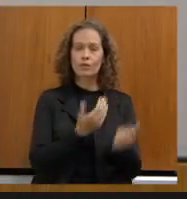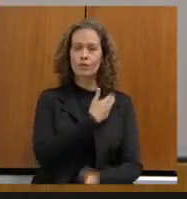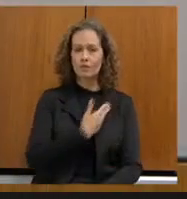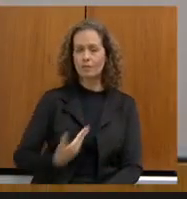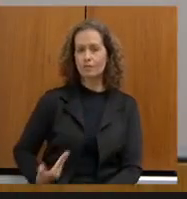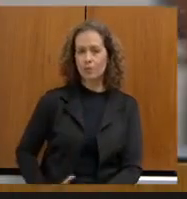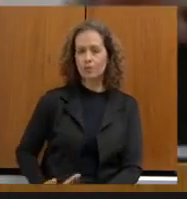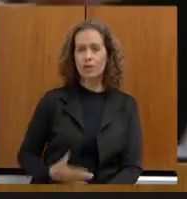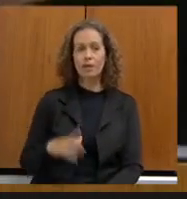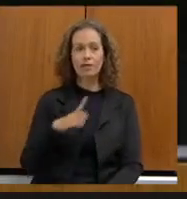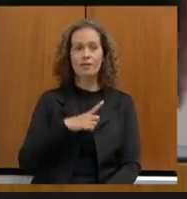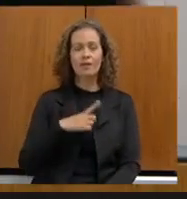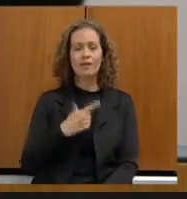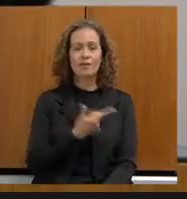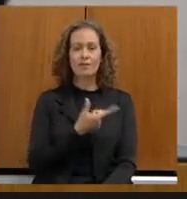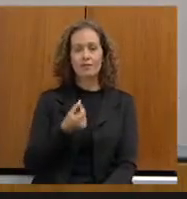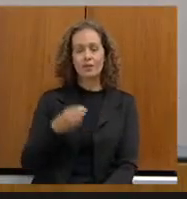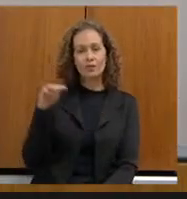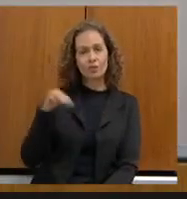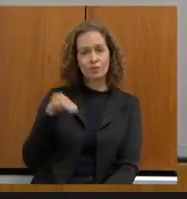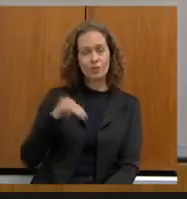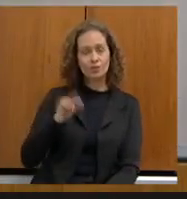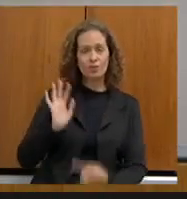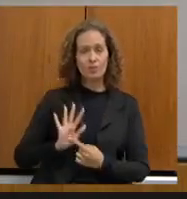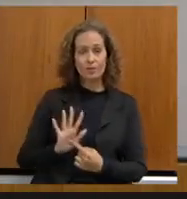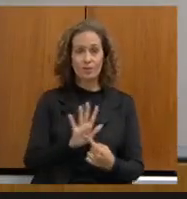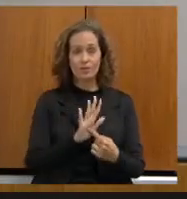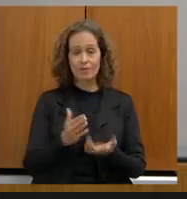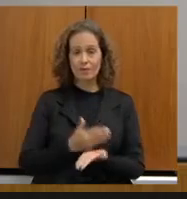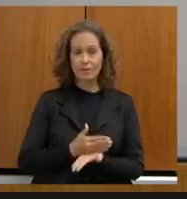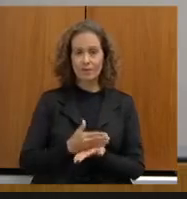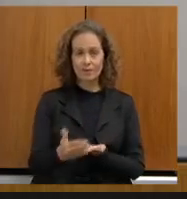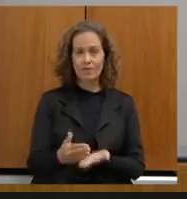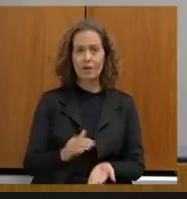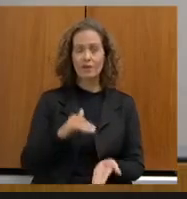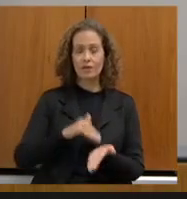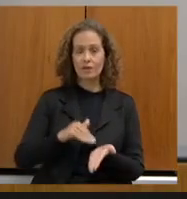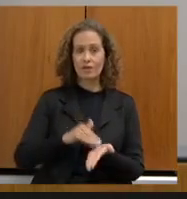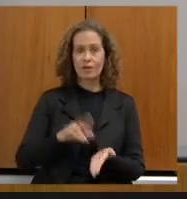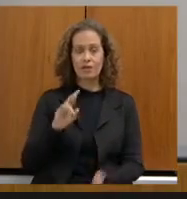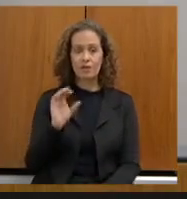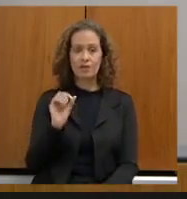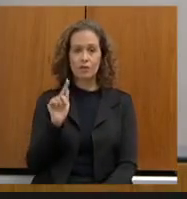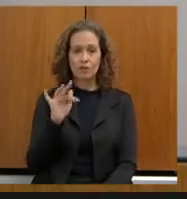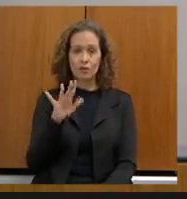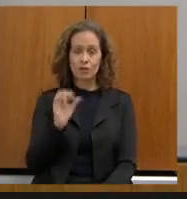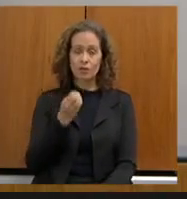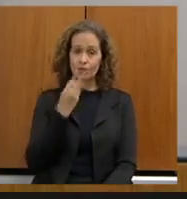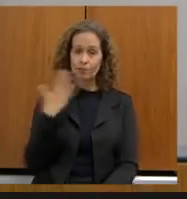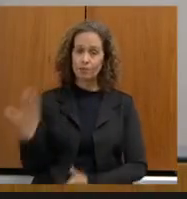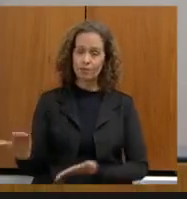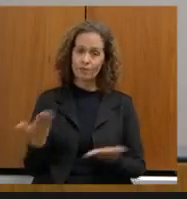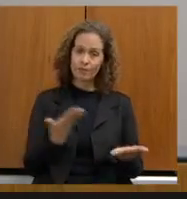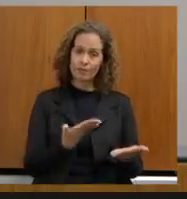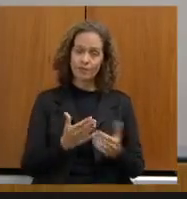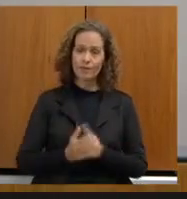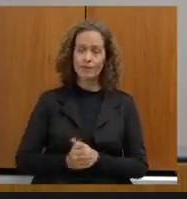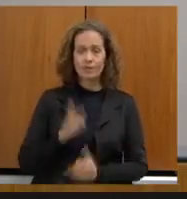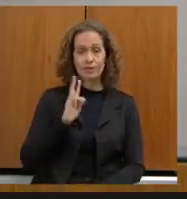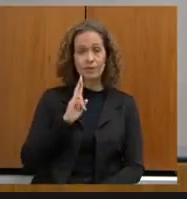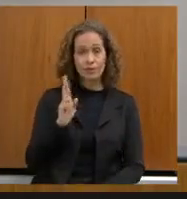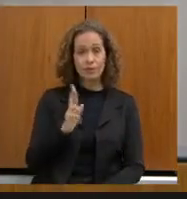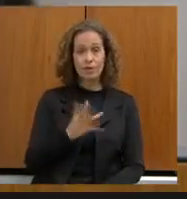até 20 minutos para sua exposição Inicial secretário Rogério Greco seja muito bem vindo o senhor